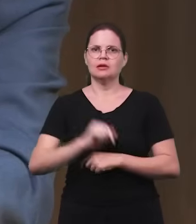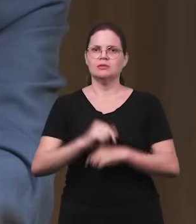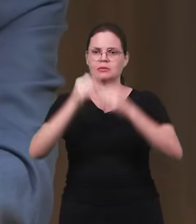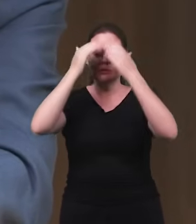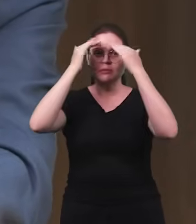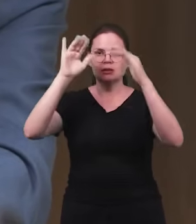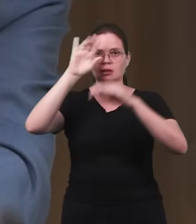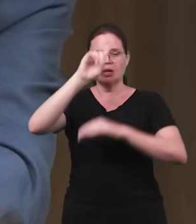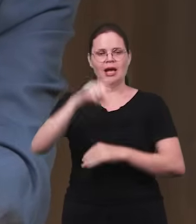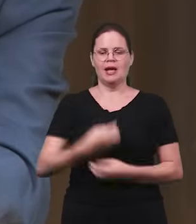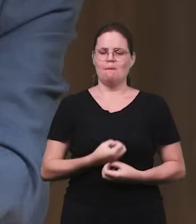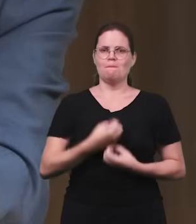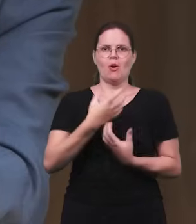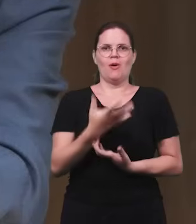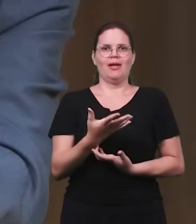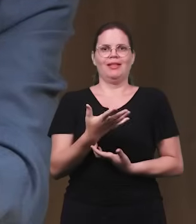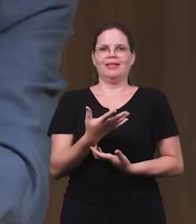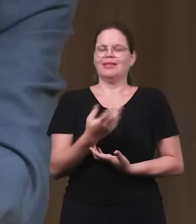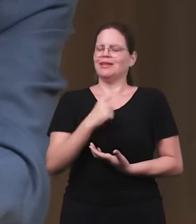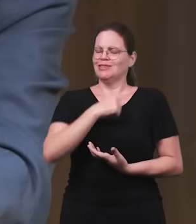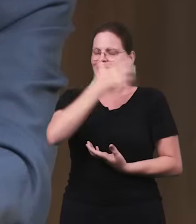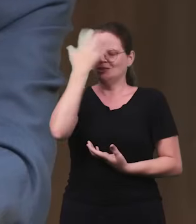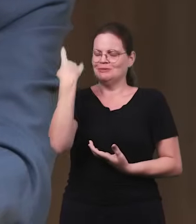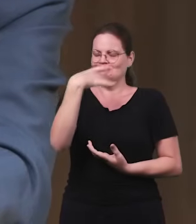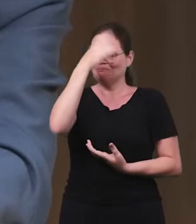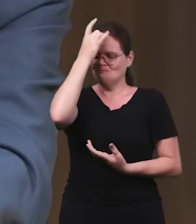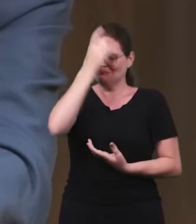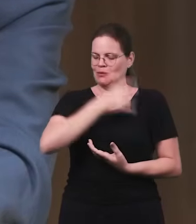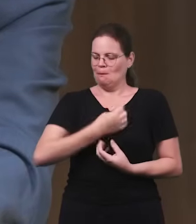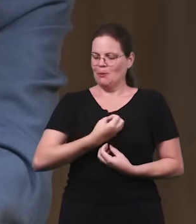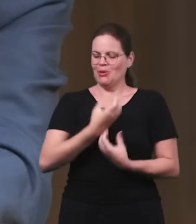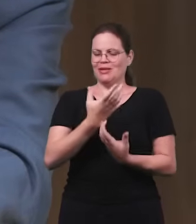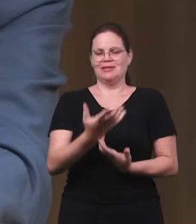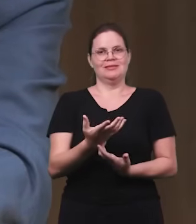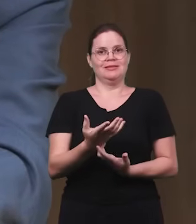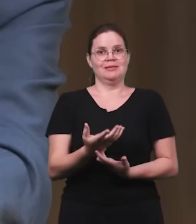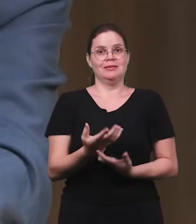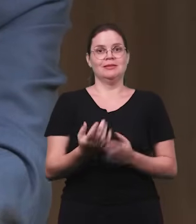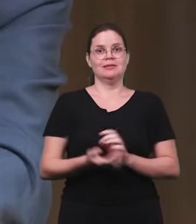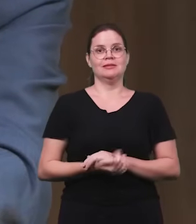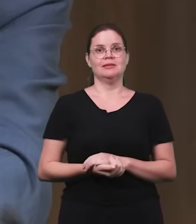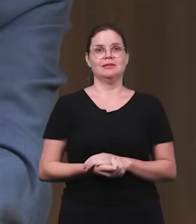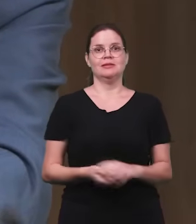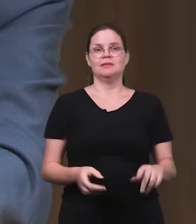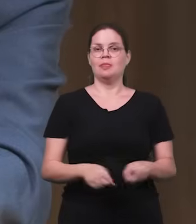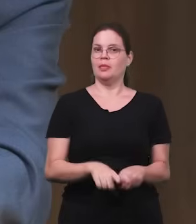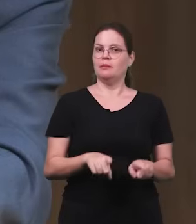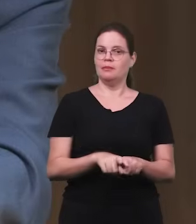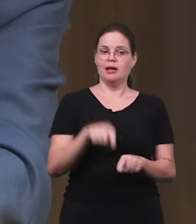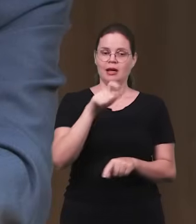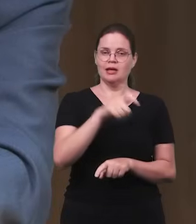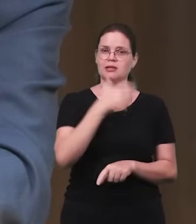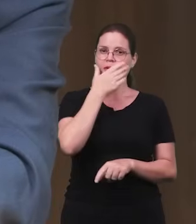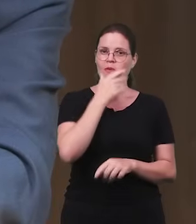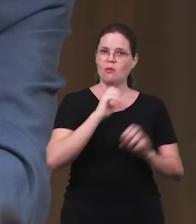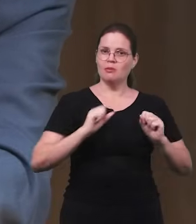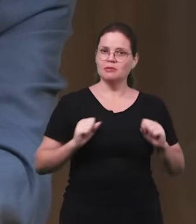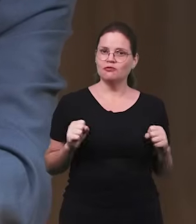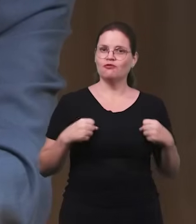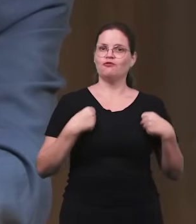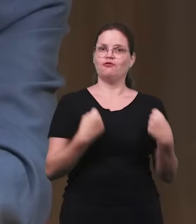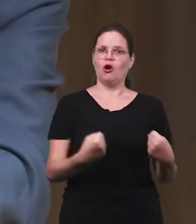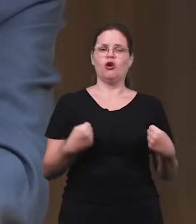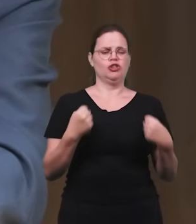poeta inspiradíssimo. Um homem, assim, um guerreiro, um soldado